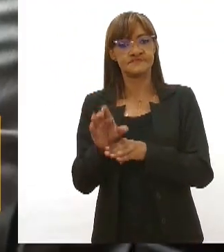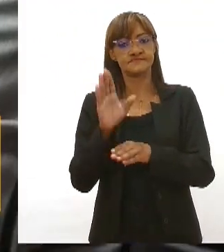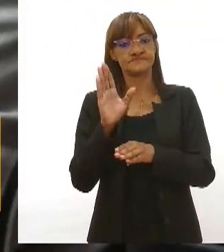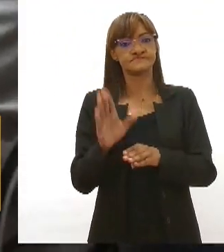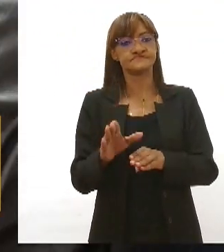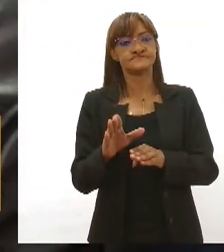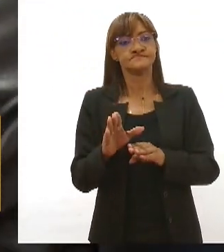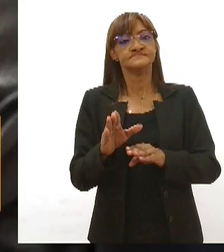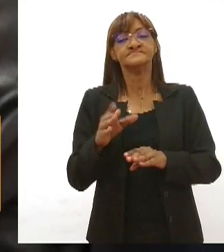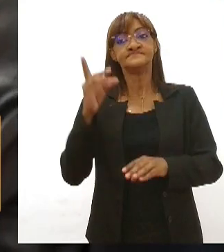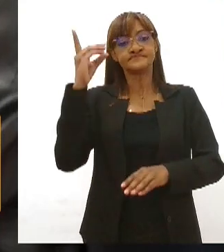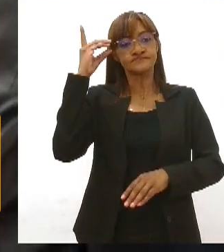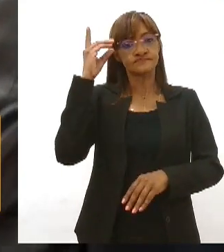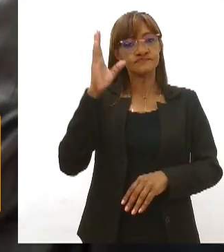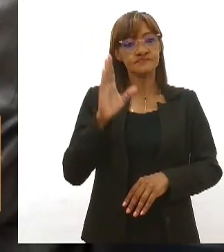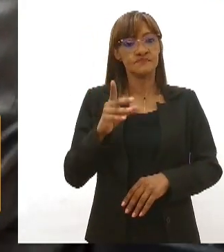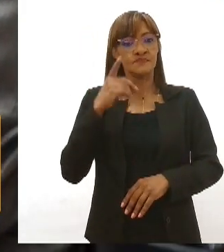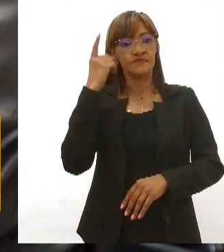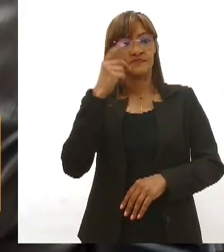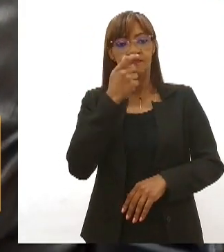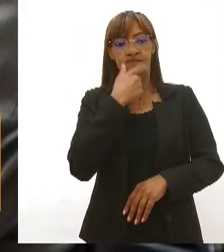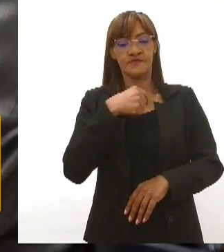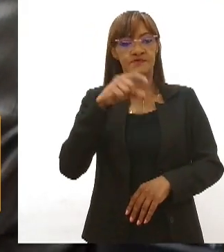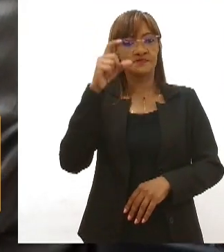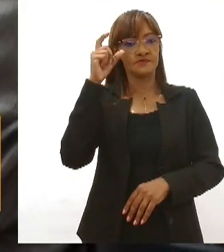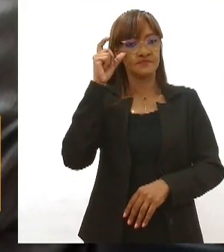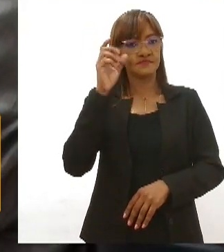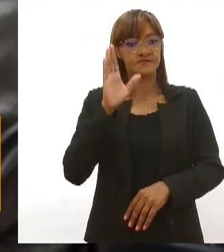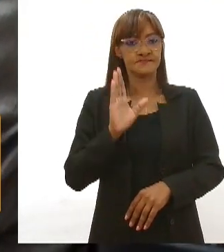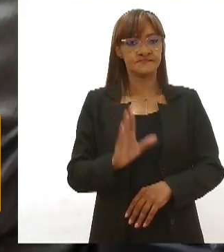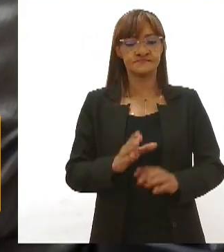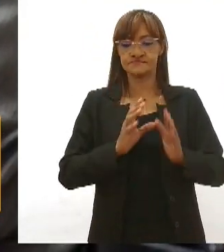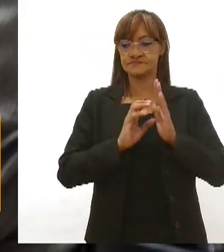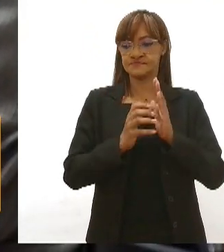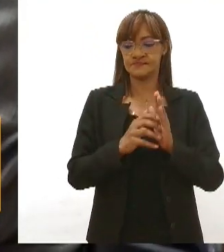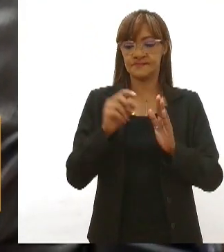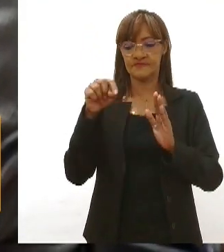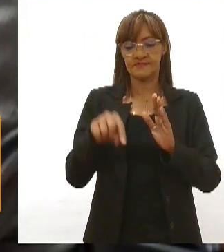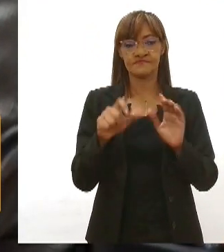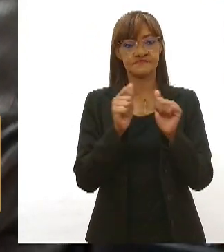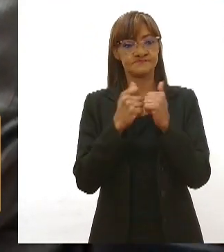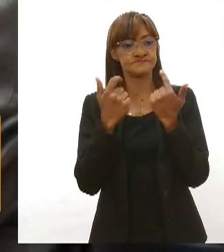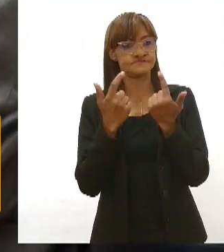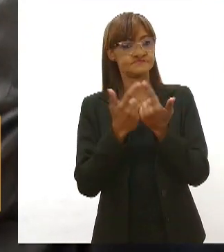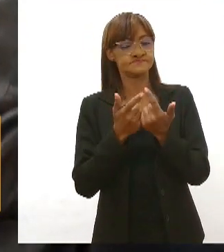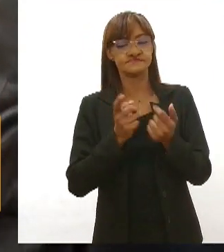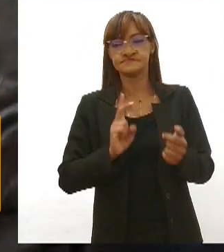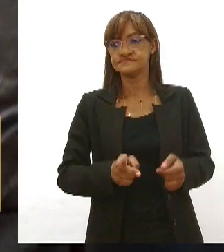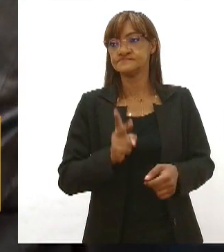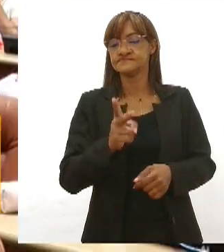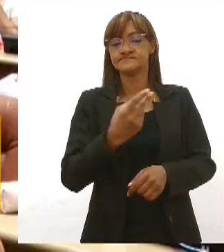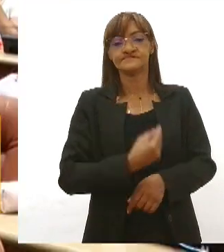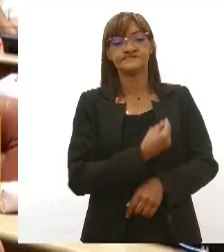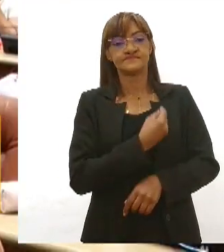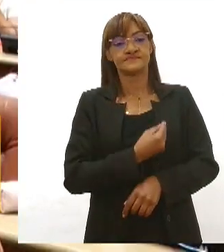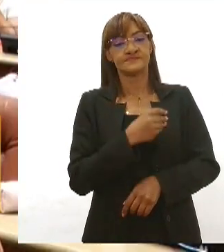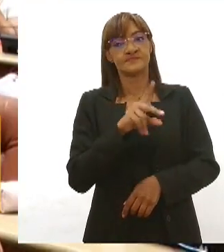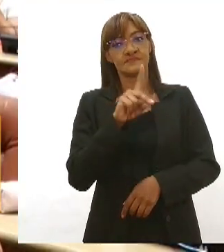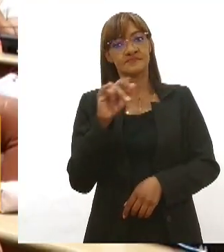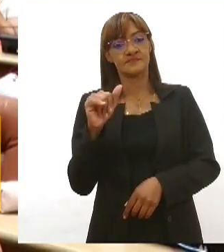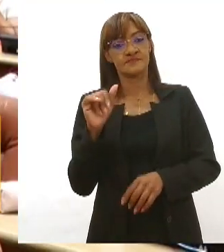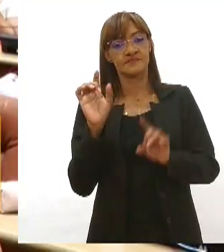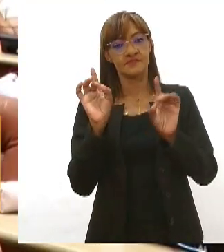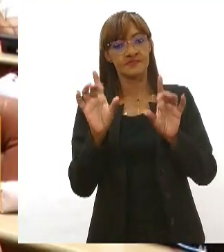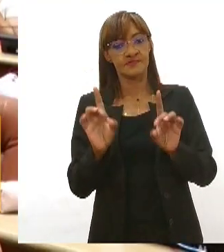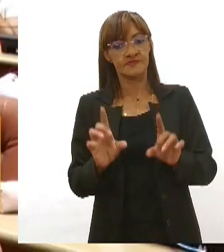o deputado Jorge Passos, do Cidadania, a Alese jamais poderia estar ausente em um dia tão especial. Mais uma vez,